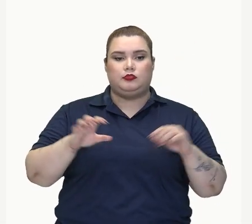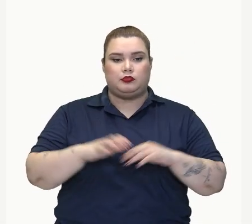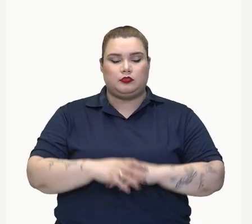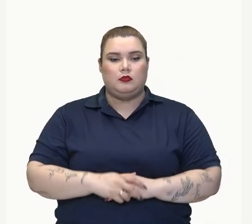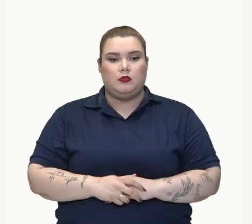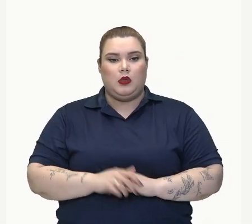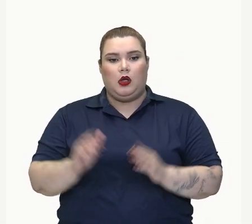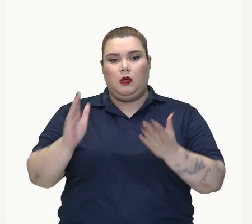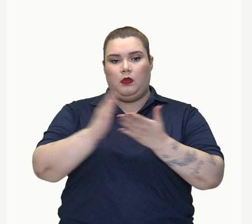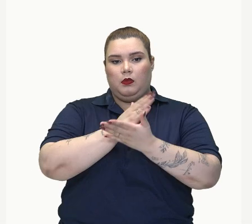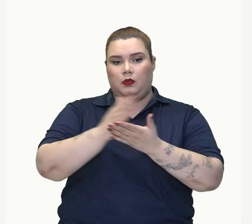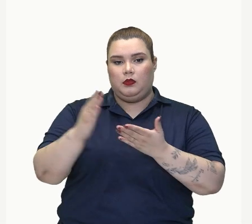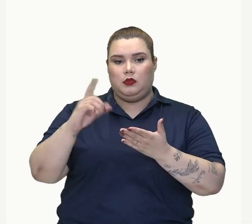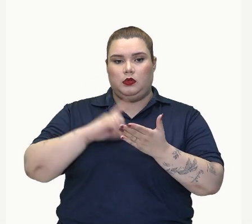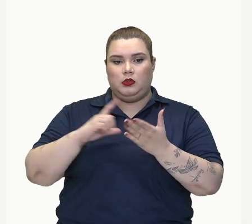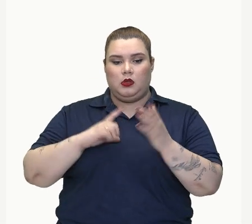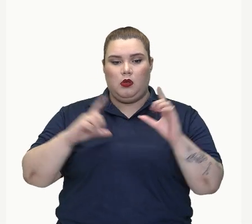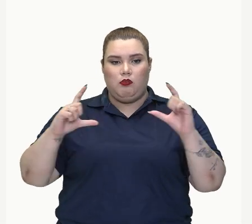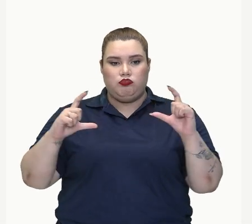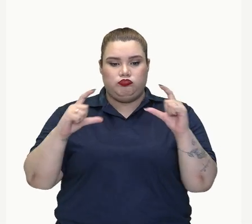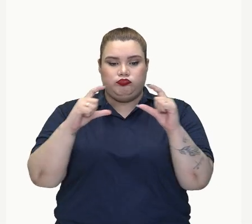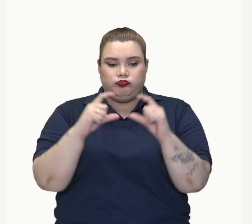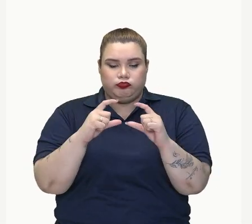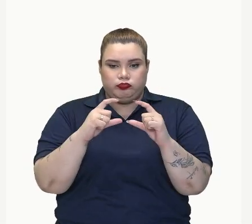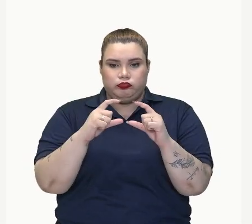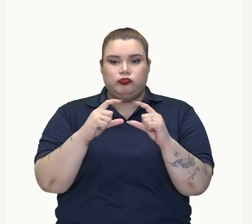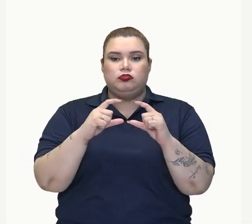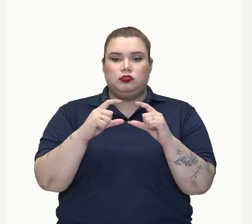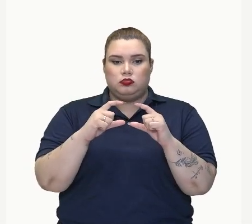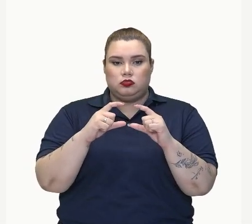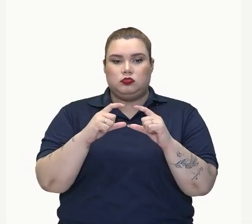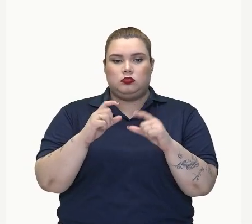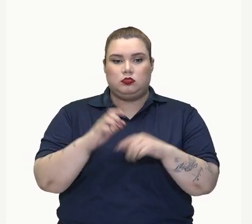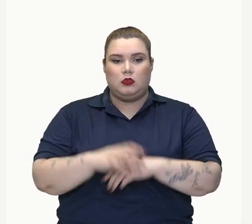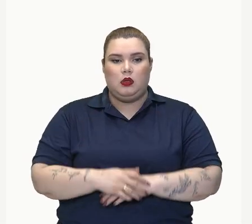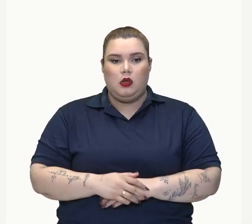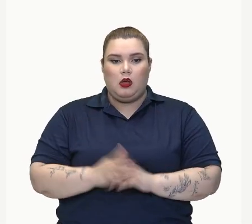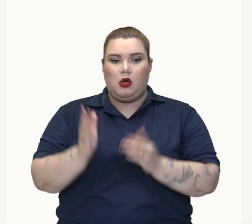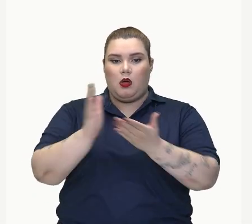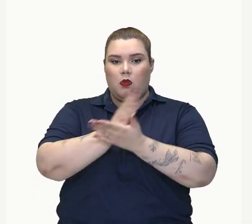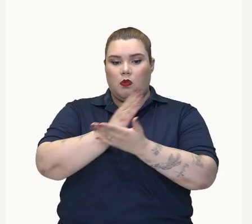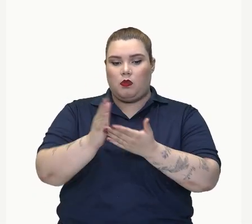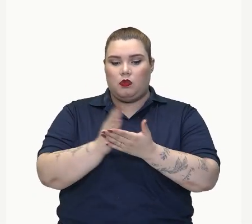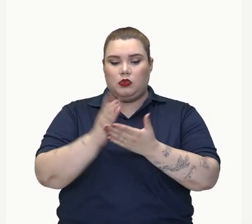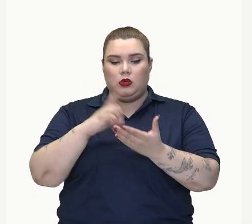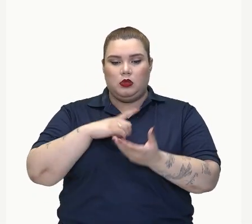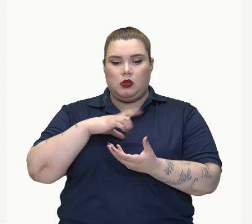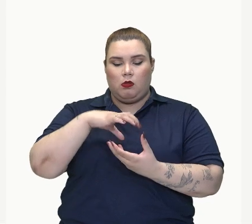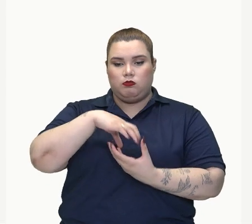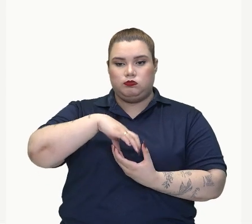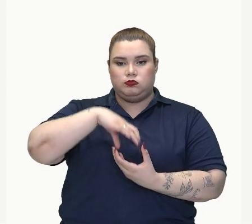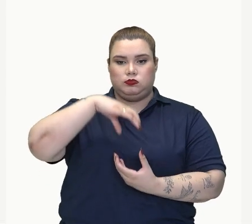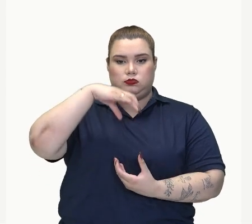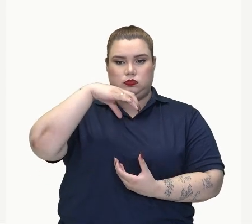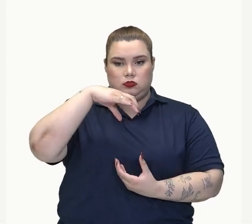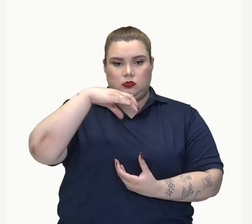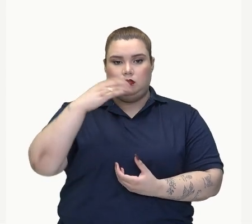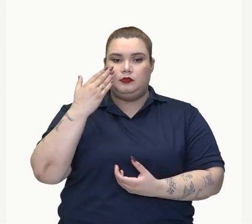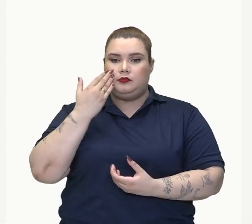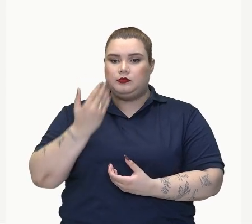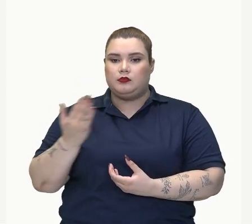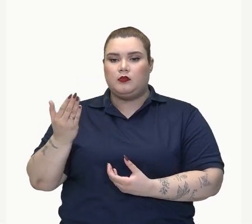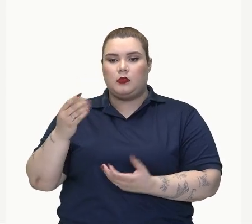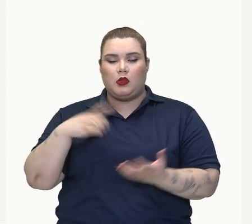Algumas têm um achatamento horizontal, né? Alguns terão achatamento aqui vertical, tá? Então são